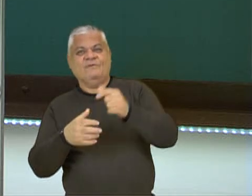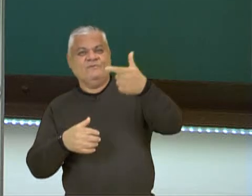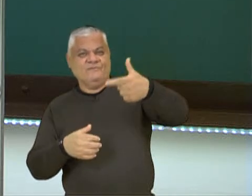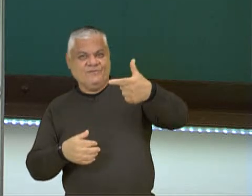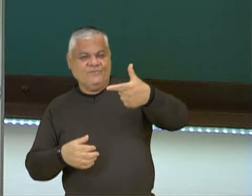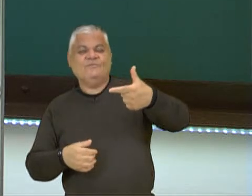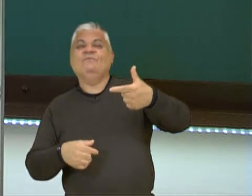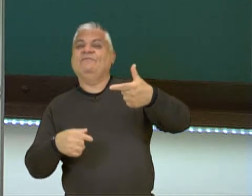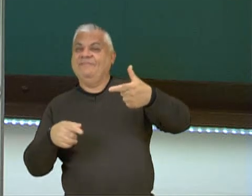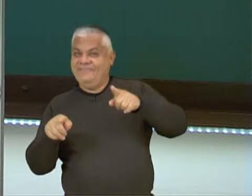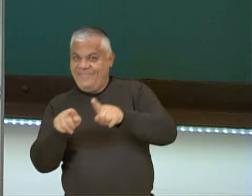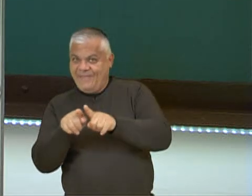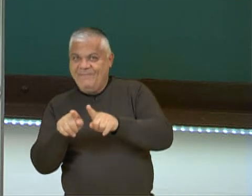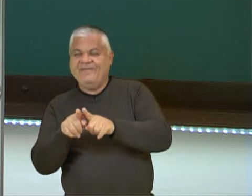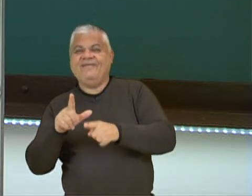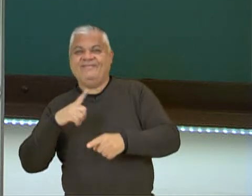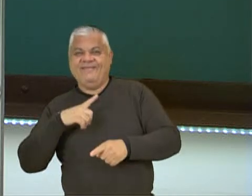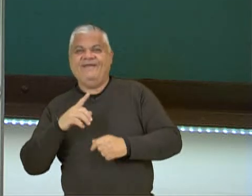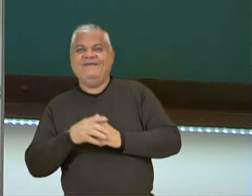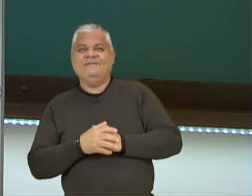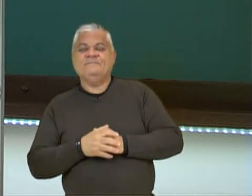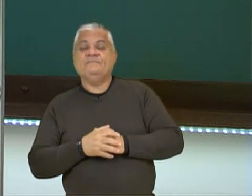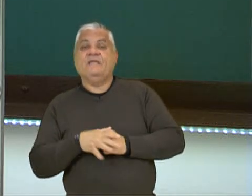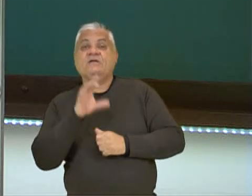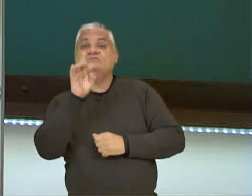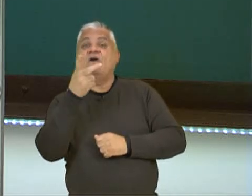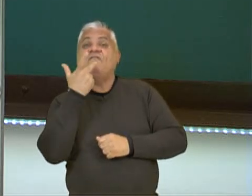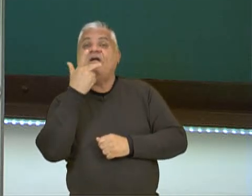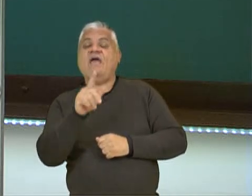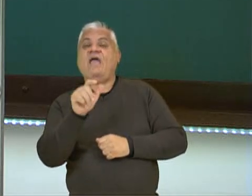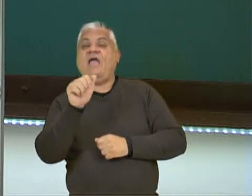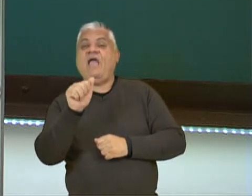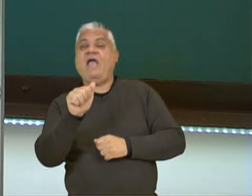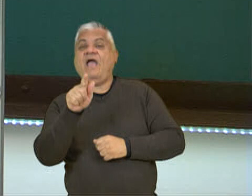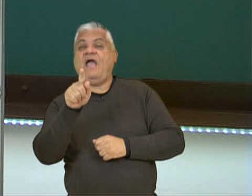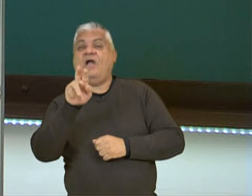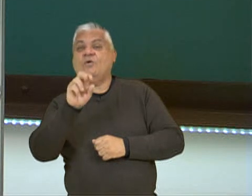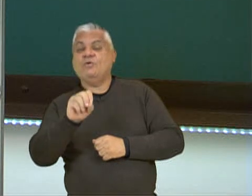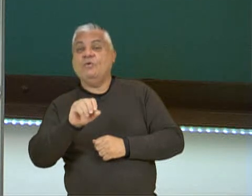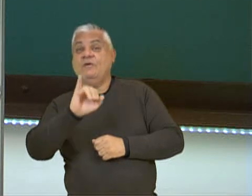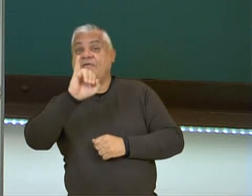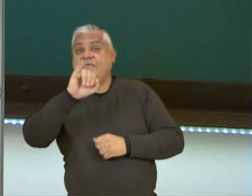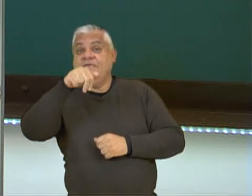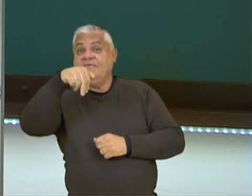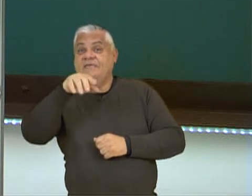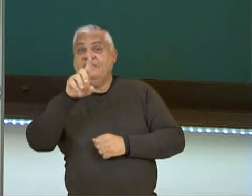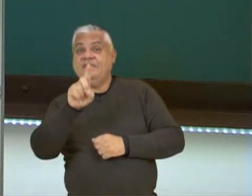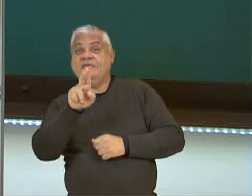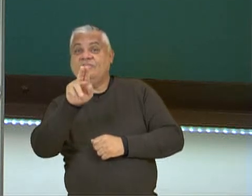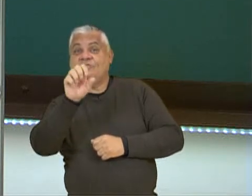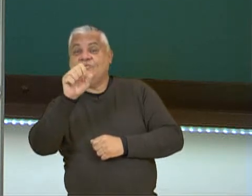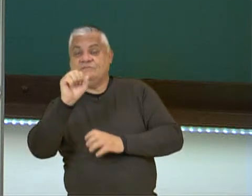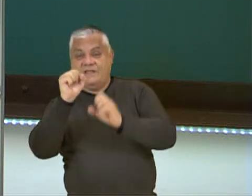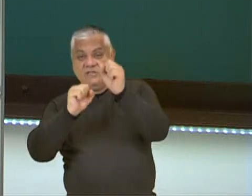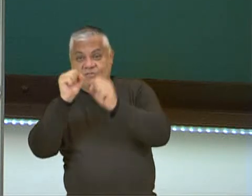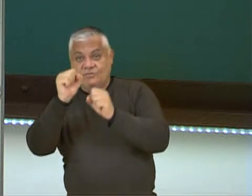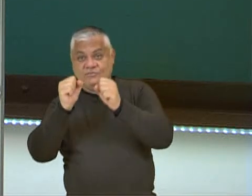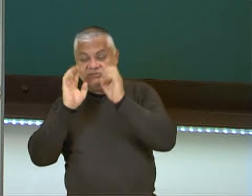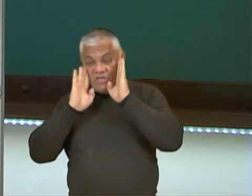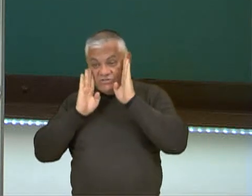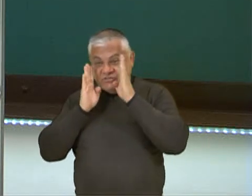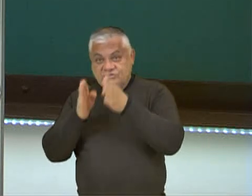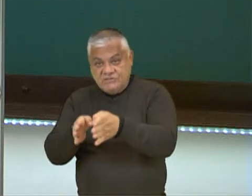envolvido com o setor secundário. Só eu falar a agroindústria, que é um tipo de indústria que está